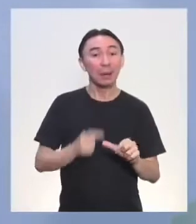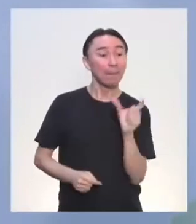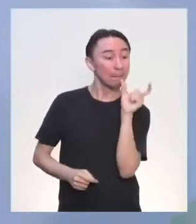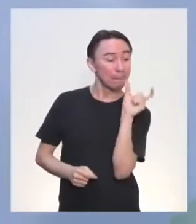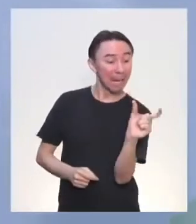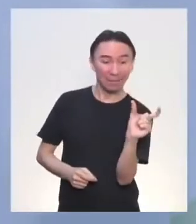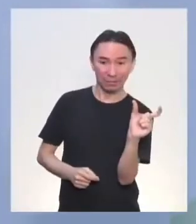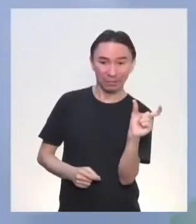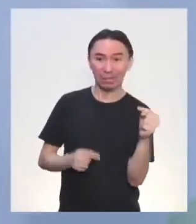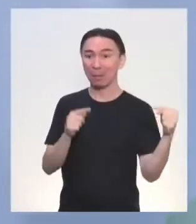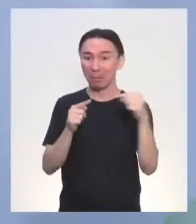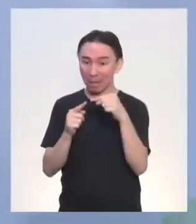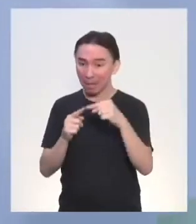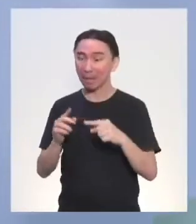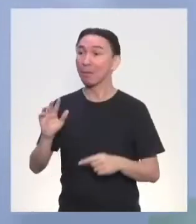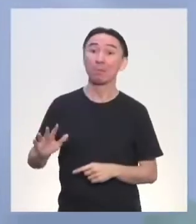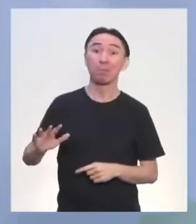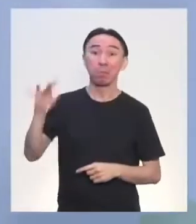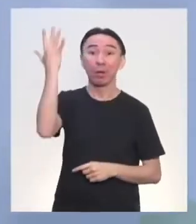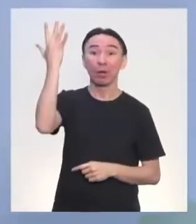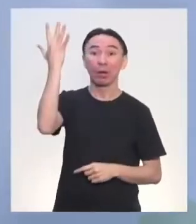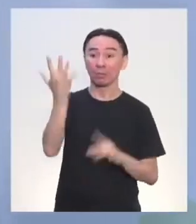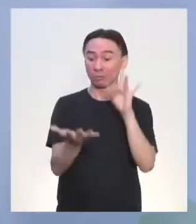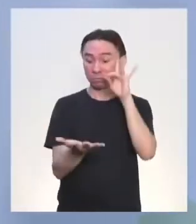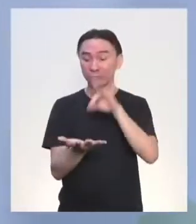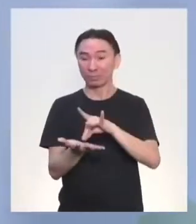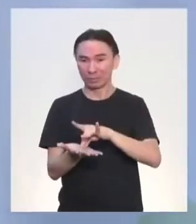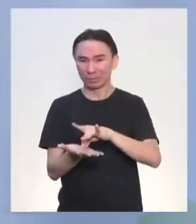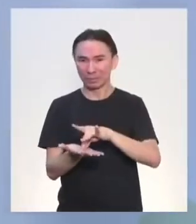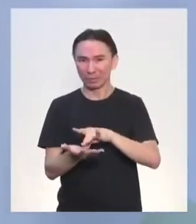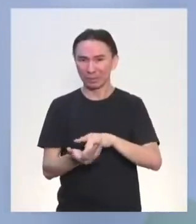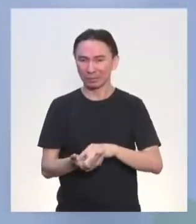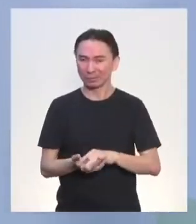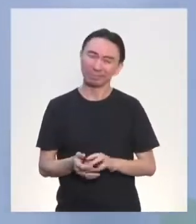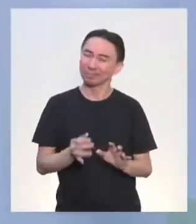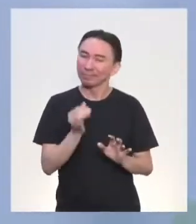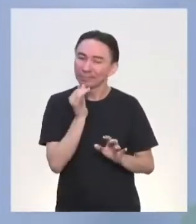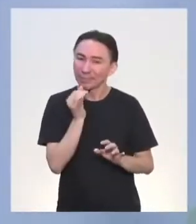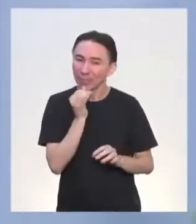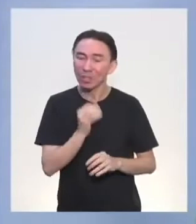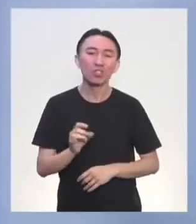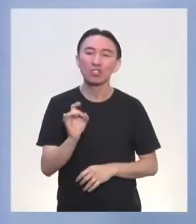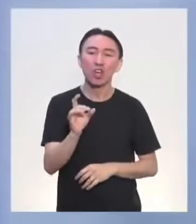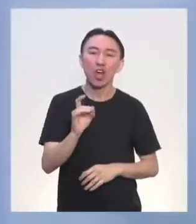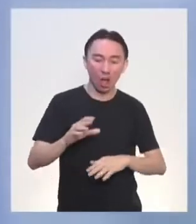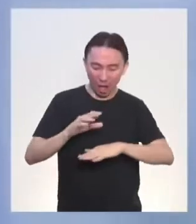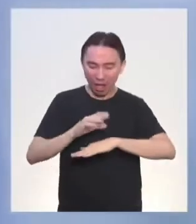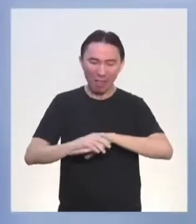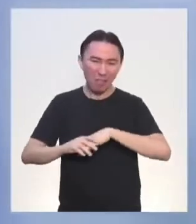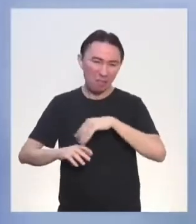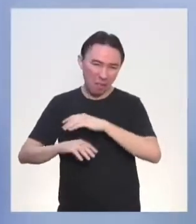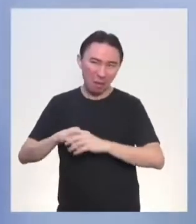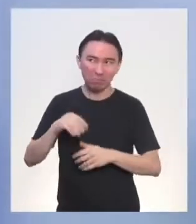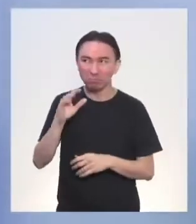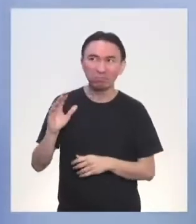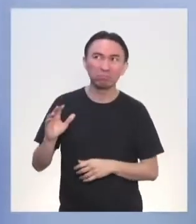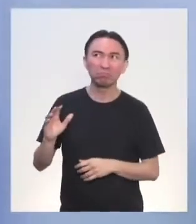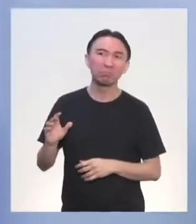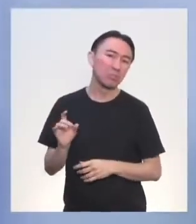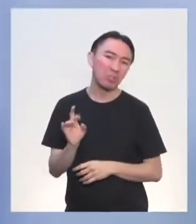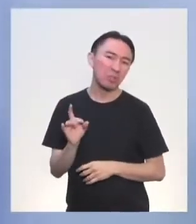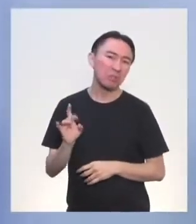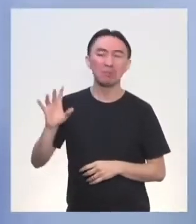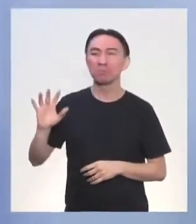expressa fato, acontecimento. Porque se eu deixo só ação e acontecimento, na